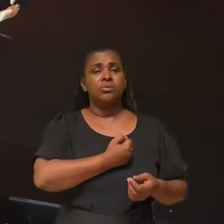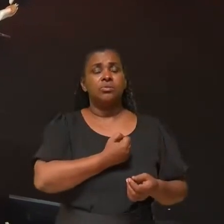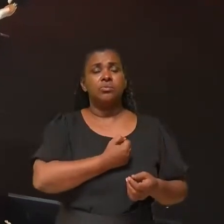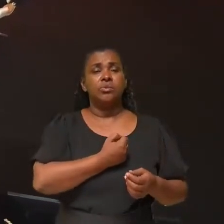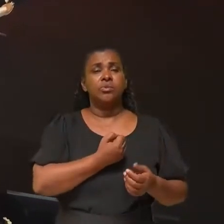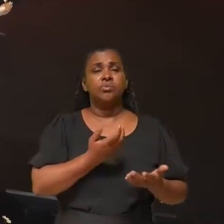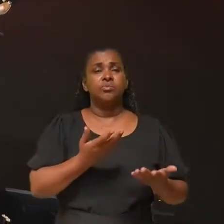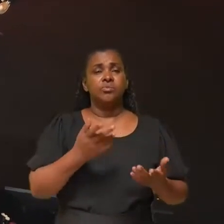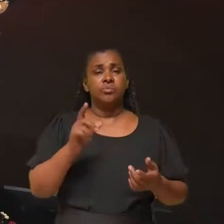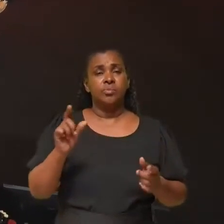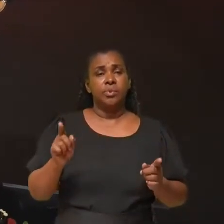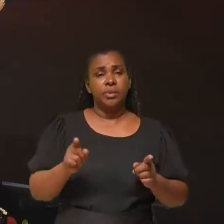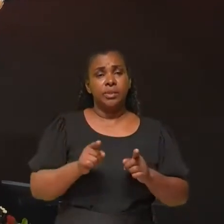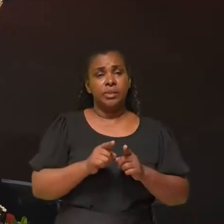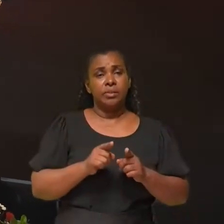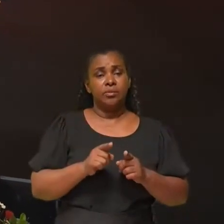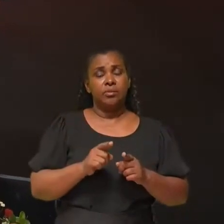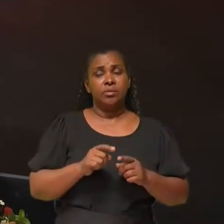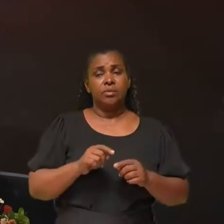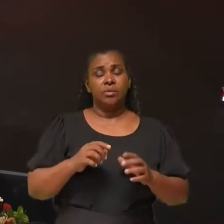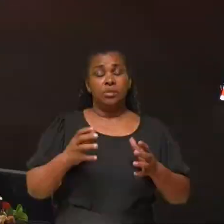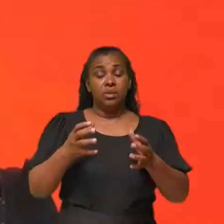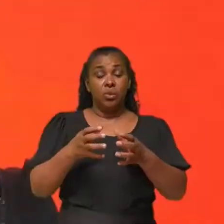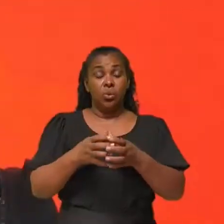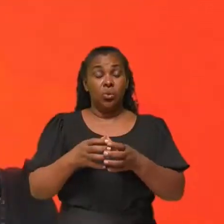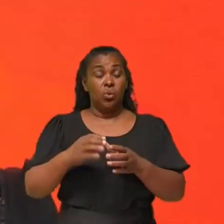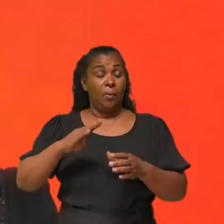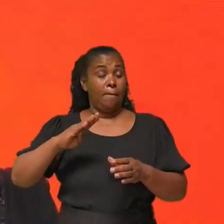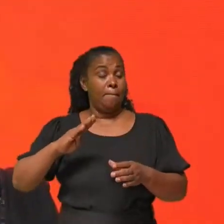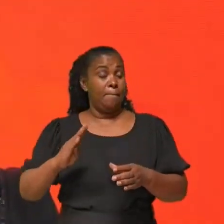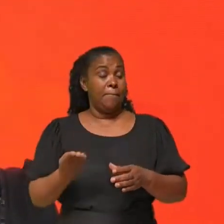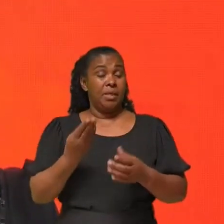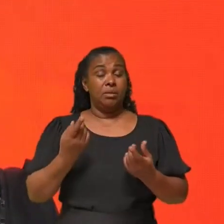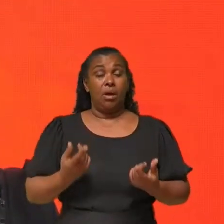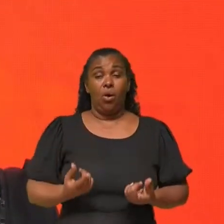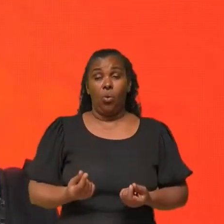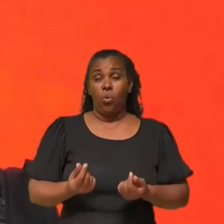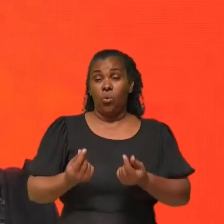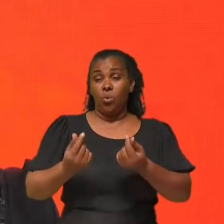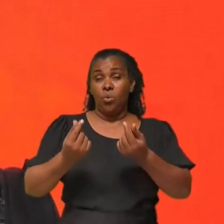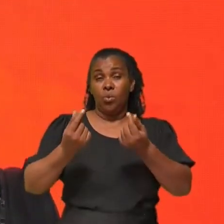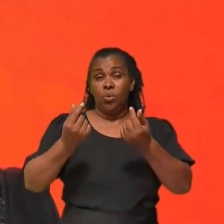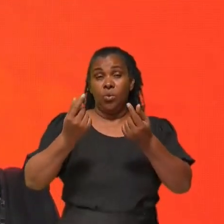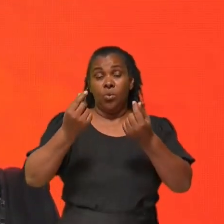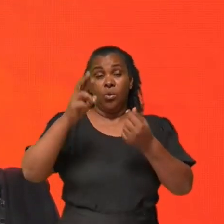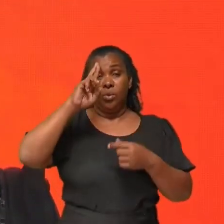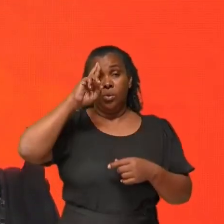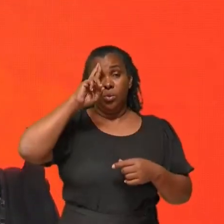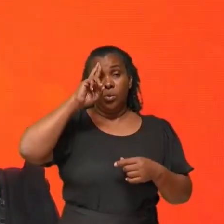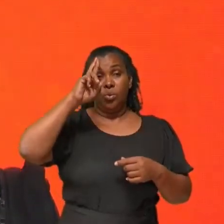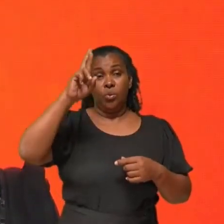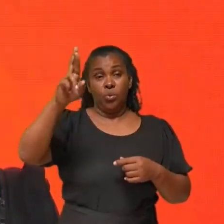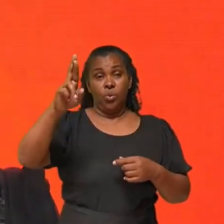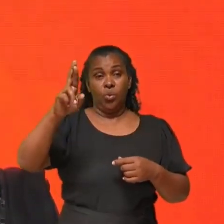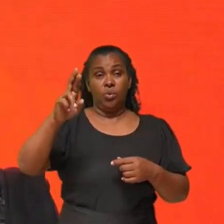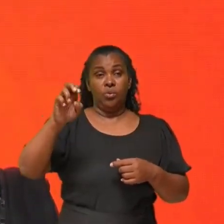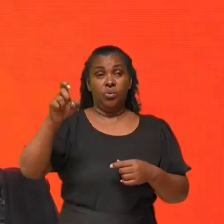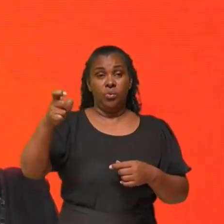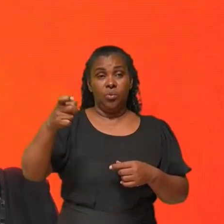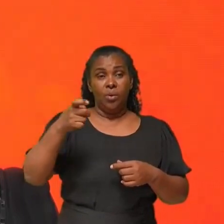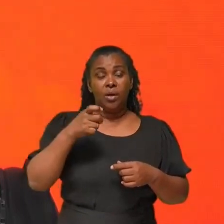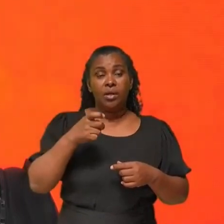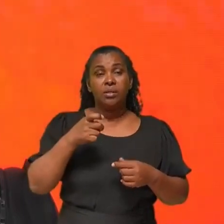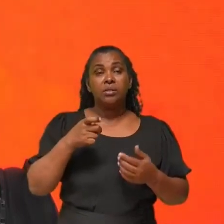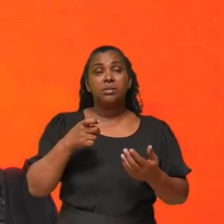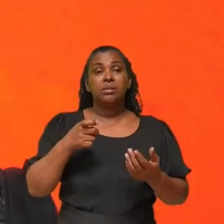bilionários, detentores, né, de redes como, no caso do Elon Musk, o X, né, fazem do domínio